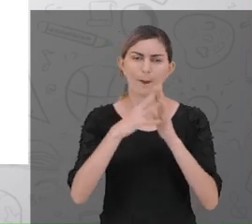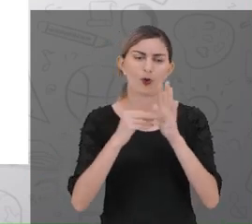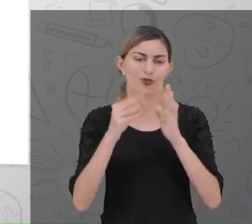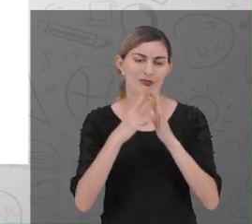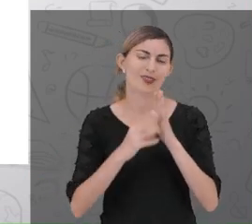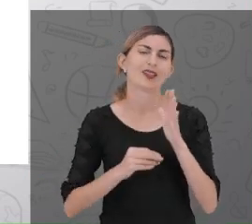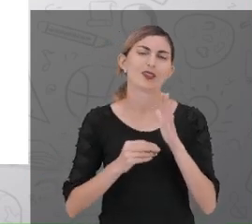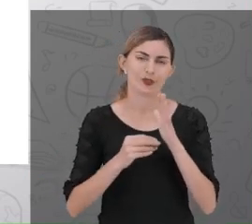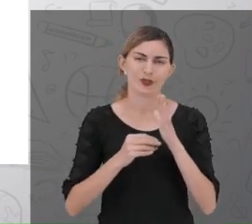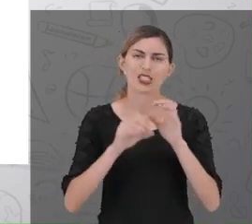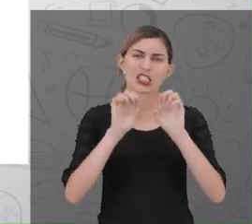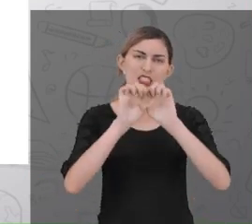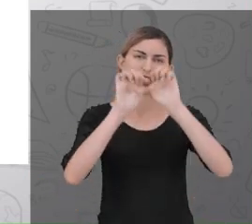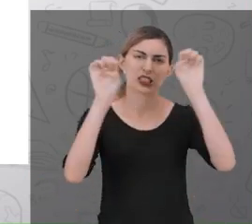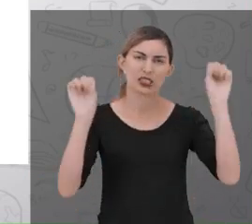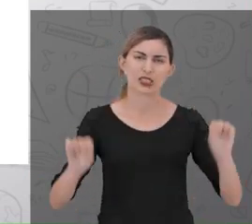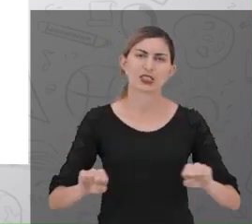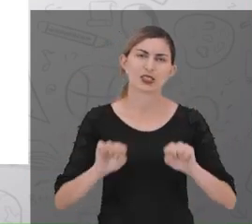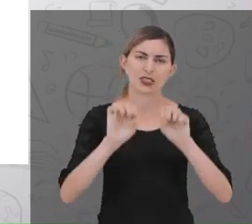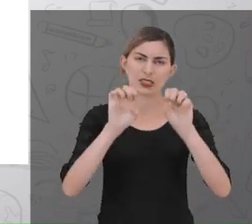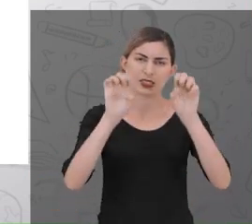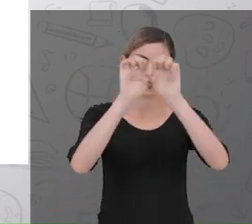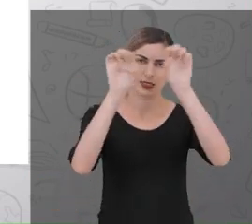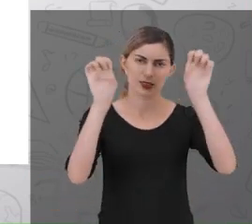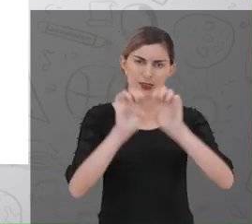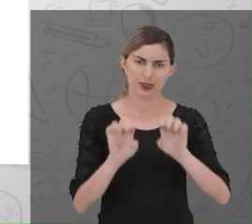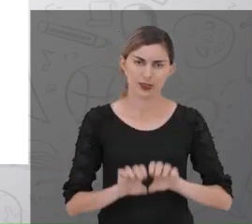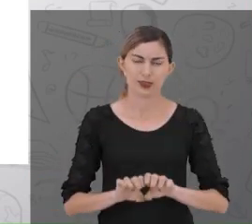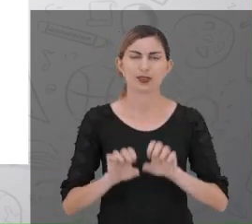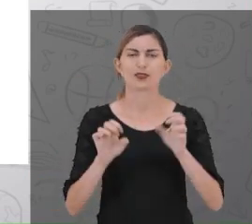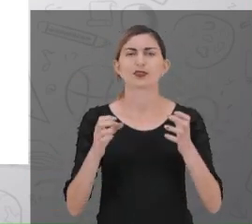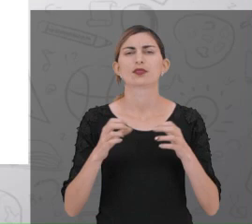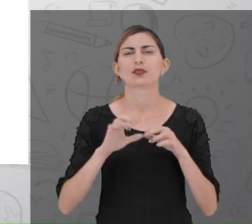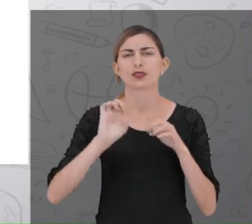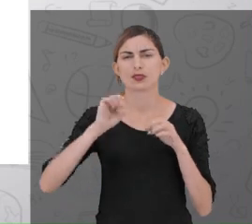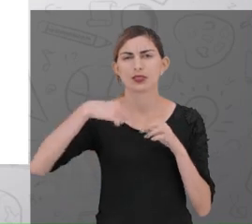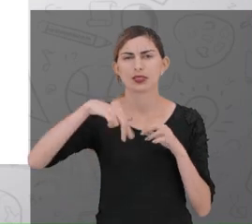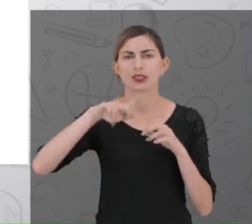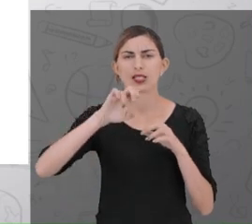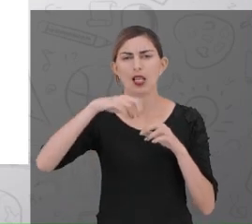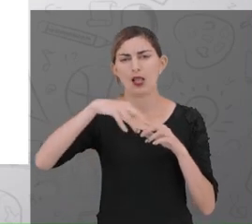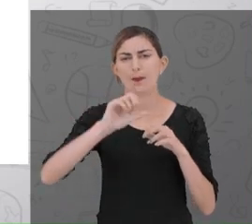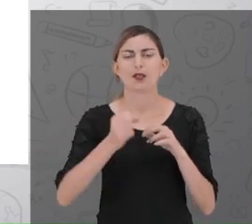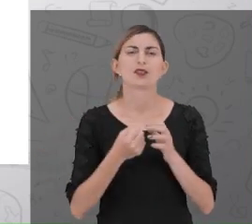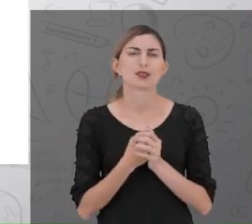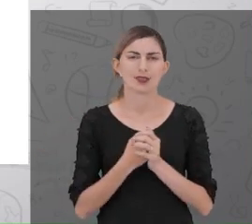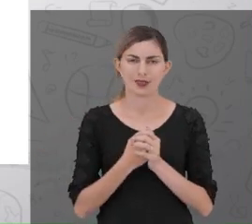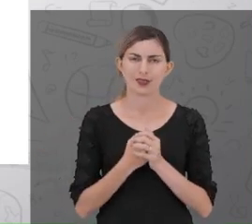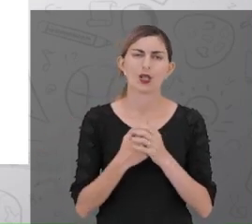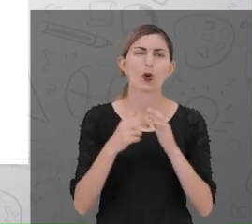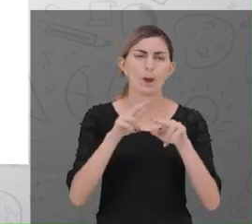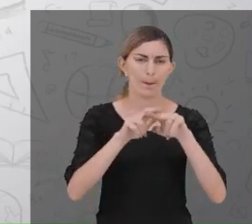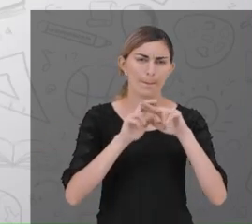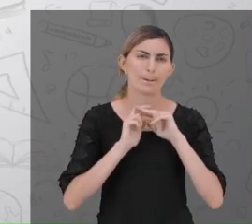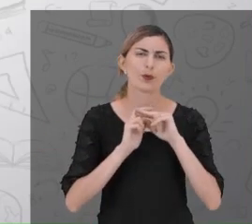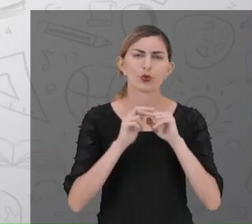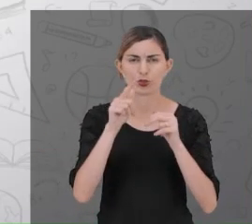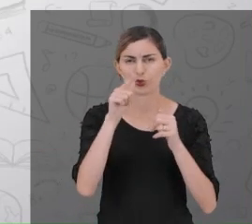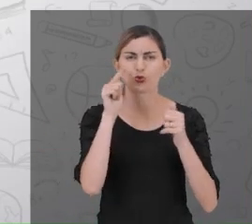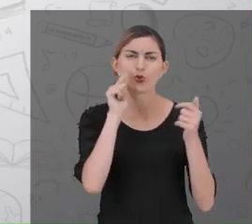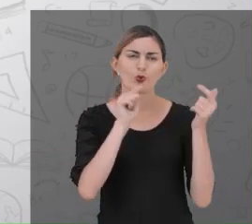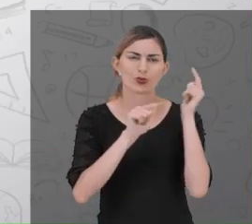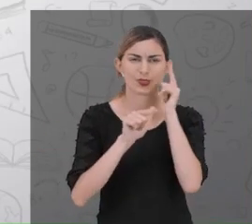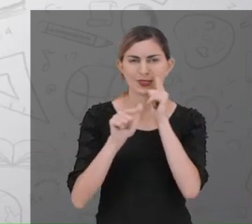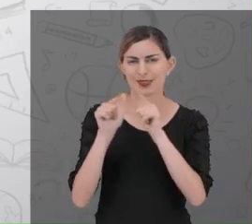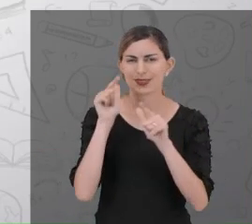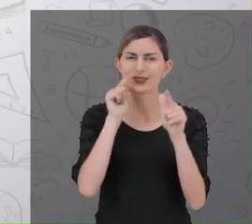resultantes desses modelos, que são os esquemas propriamente ditos. Com esse entendimento,